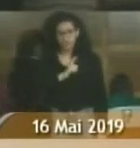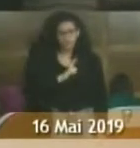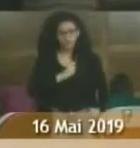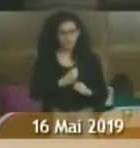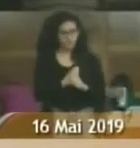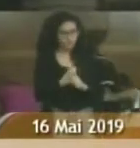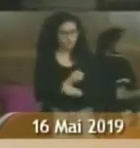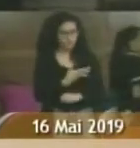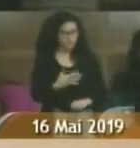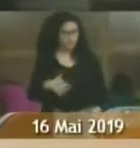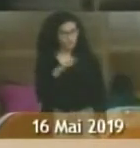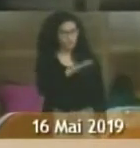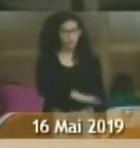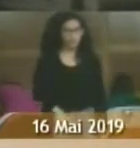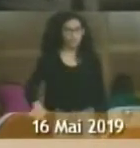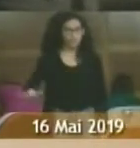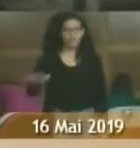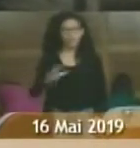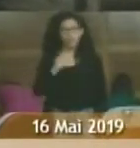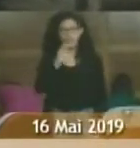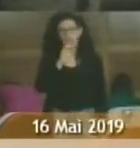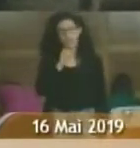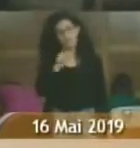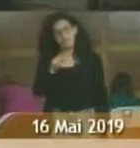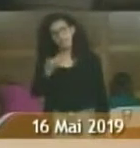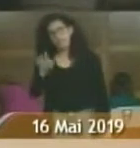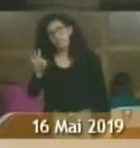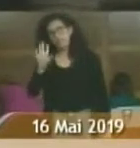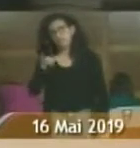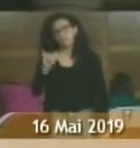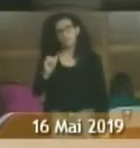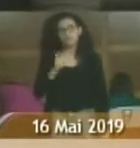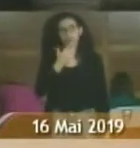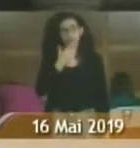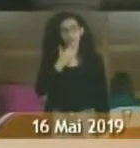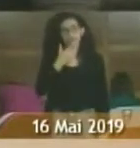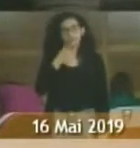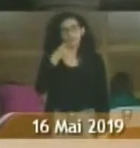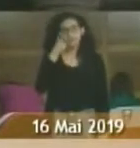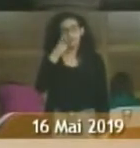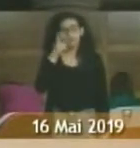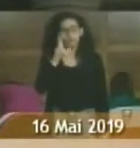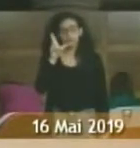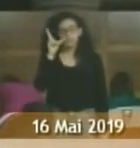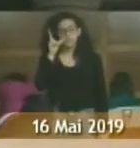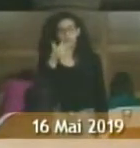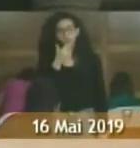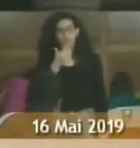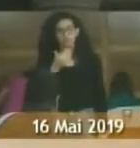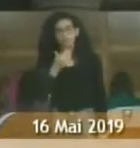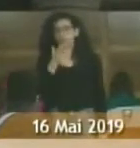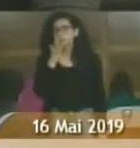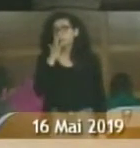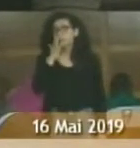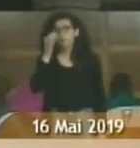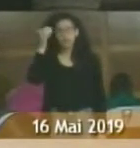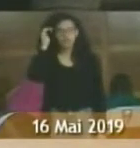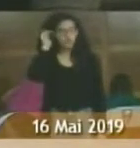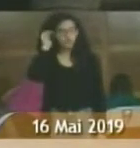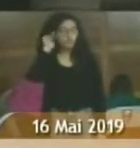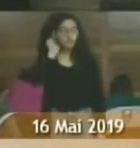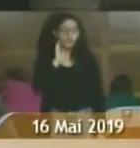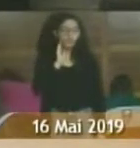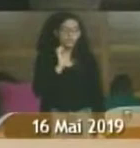do ESF da aldeia indígena, rua Beira Rio, bairro Bracuí. Matérias da vereadora Luciana Ferreira de Oliveira Valverde. Indicação